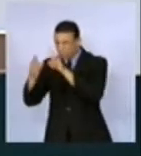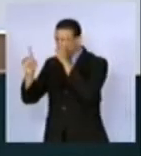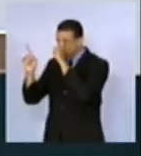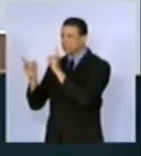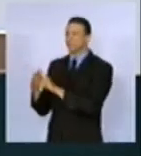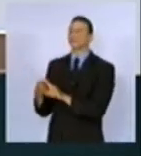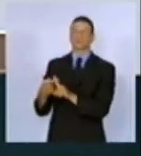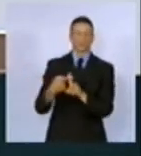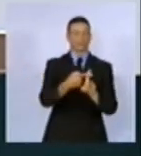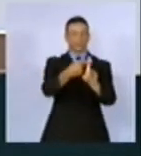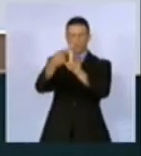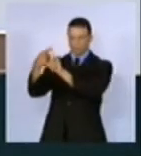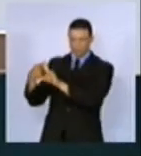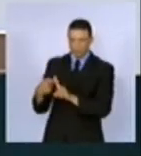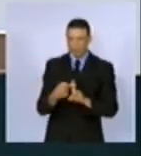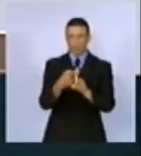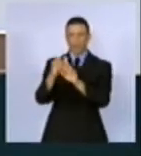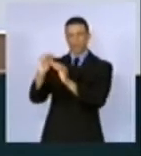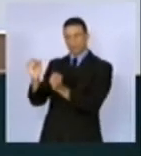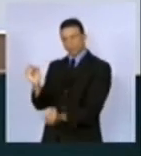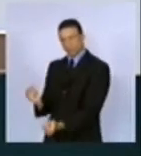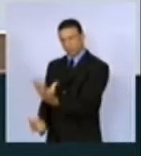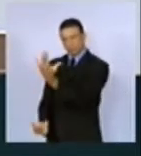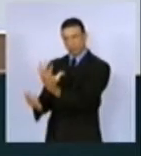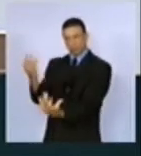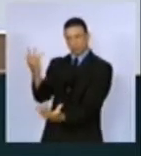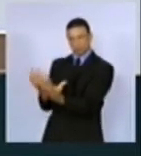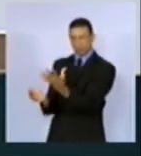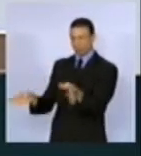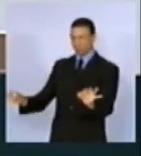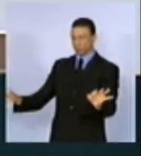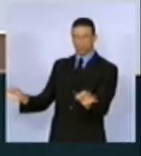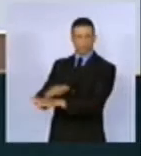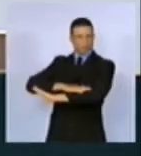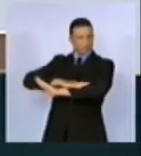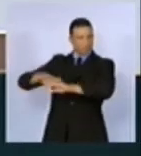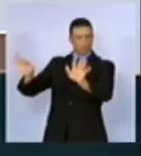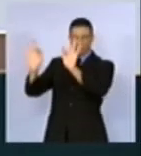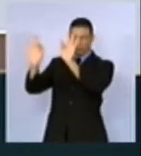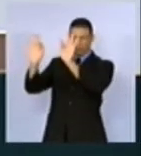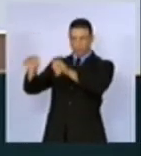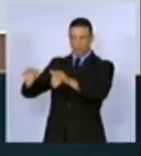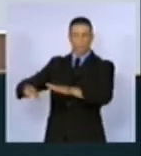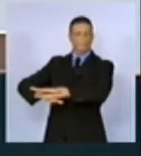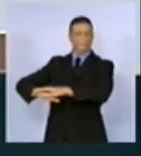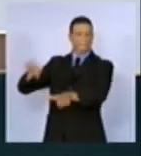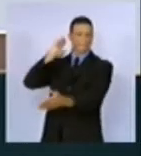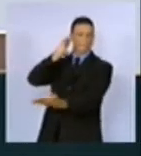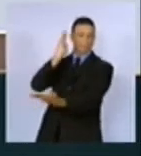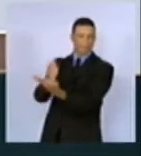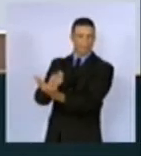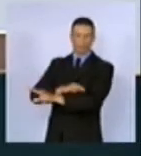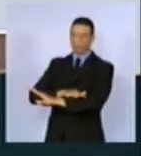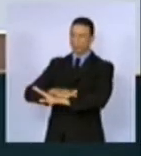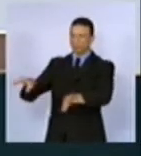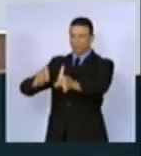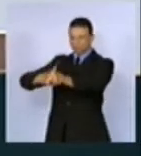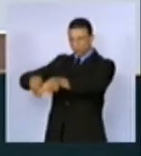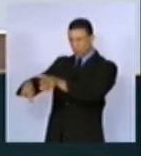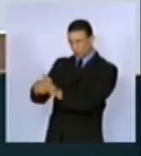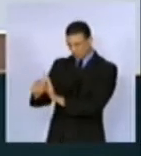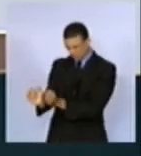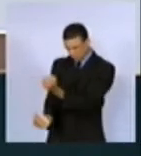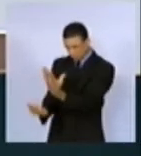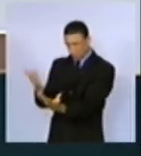favoráveis à necessidade de est pa esse essa prática da atividade agrícola